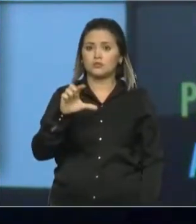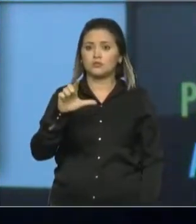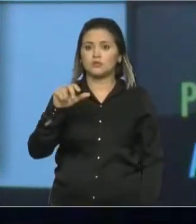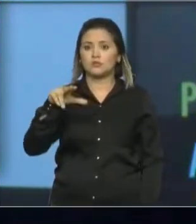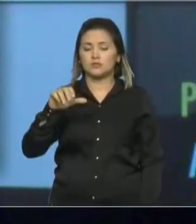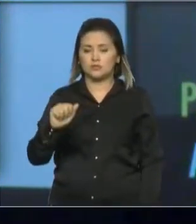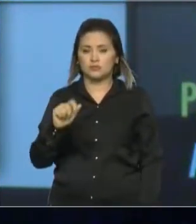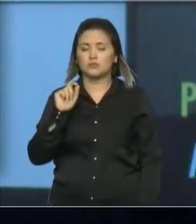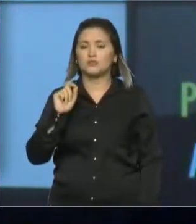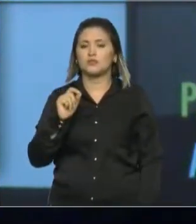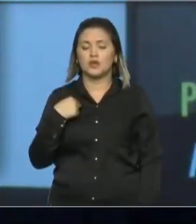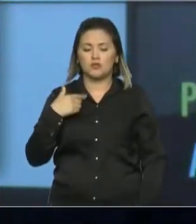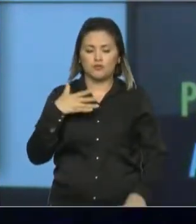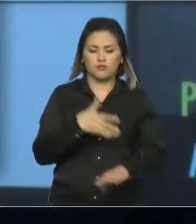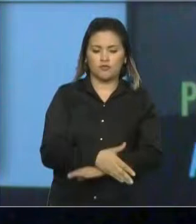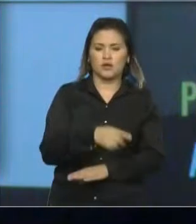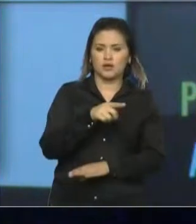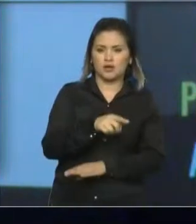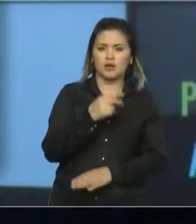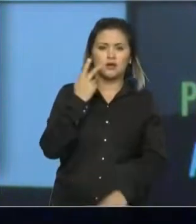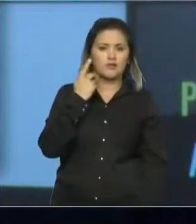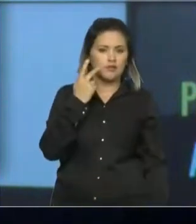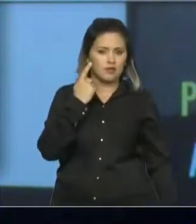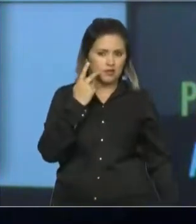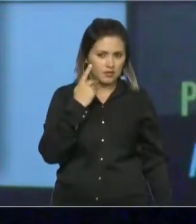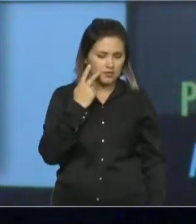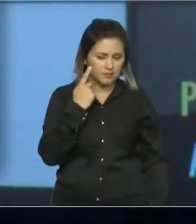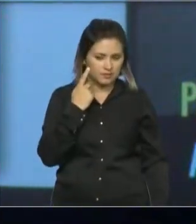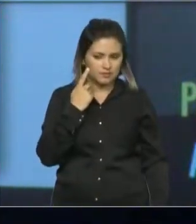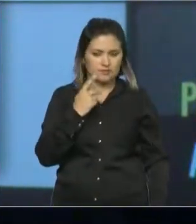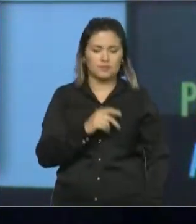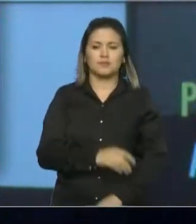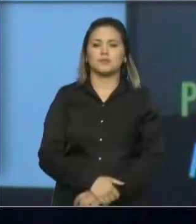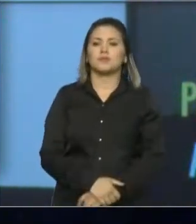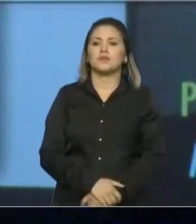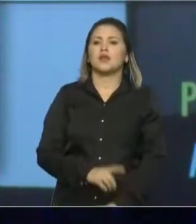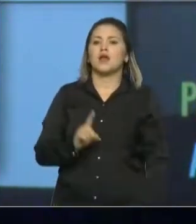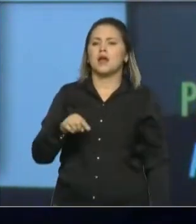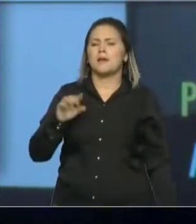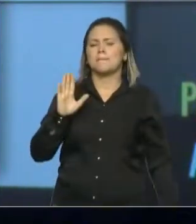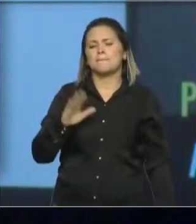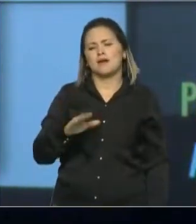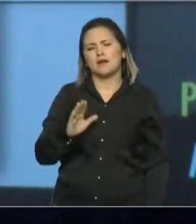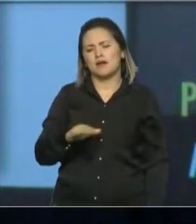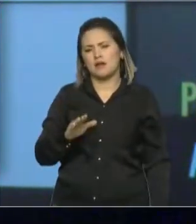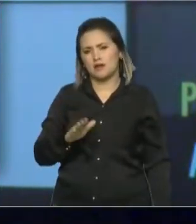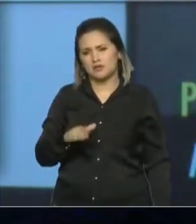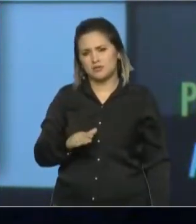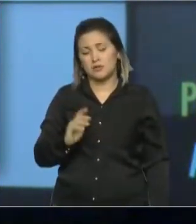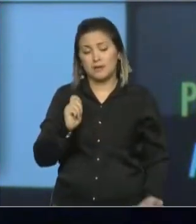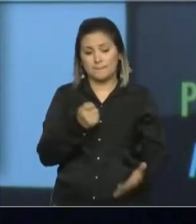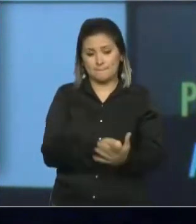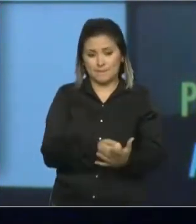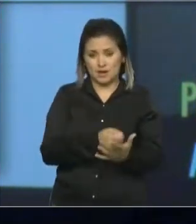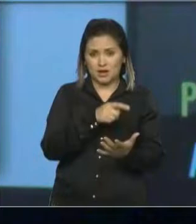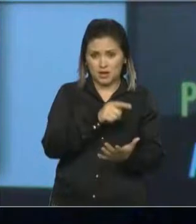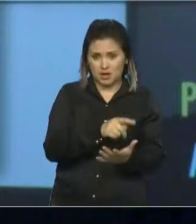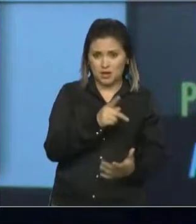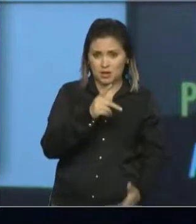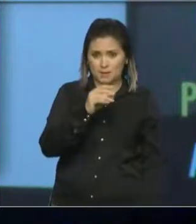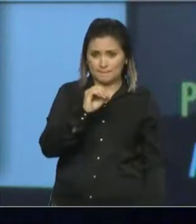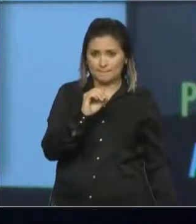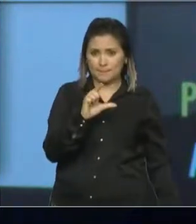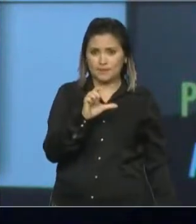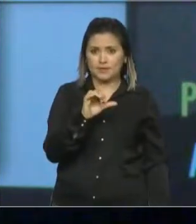no Ceará, se a gente for fazer uma análise, é muito mais barato o município manter uma policlínica como essa do que